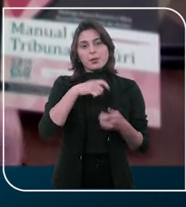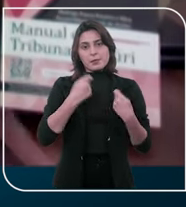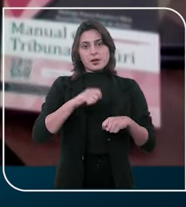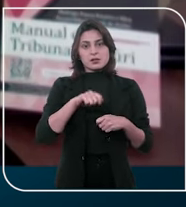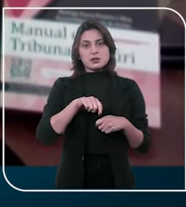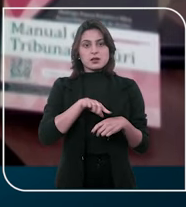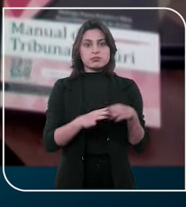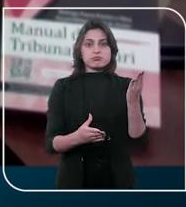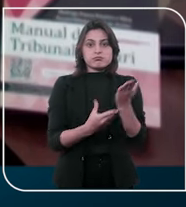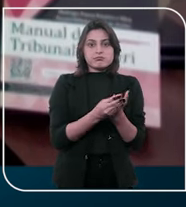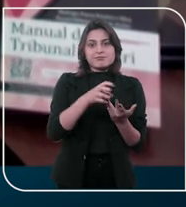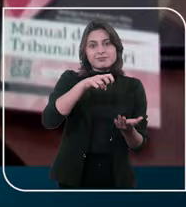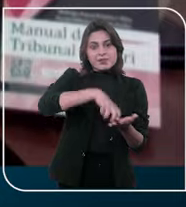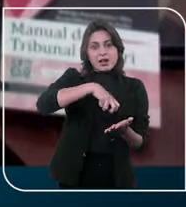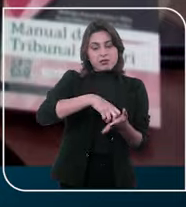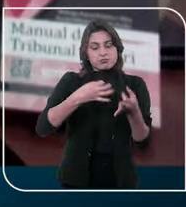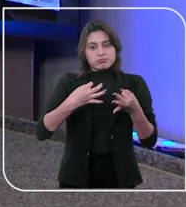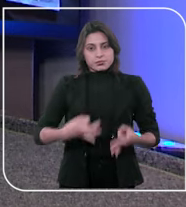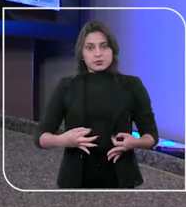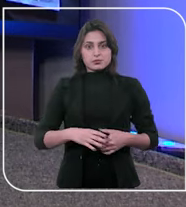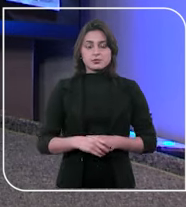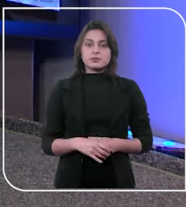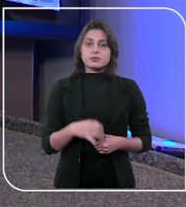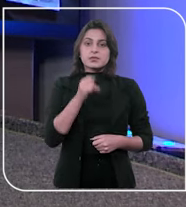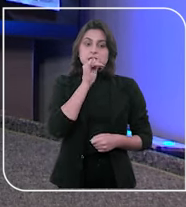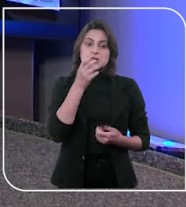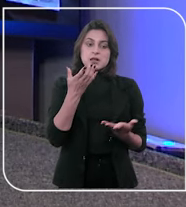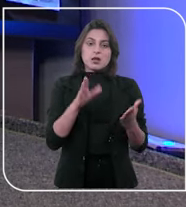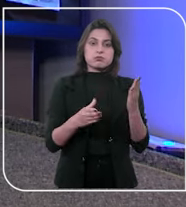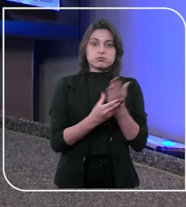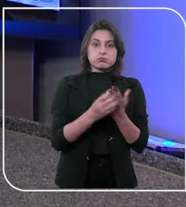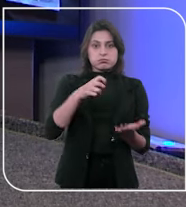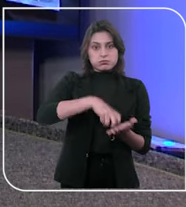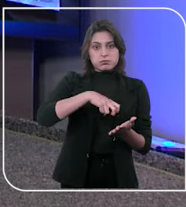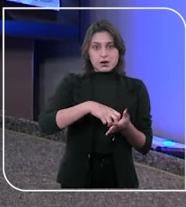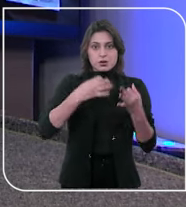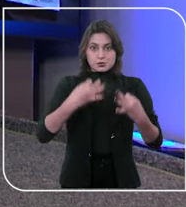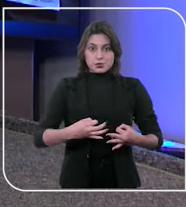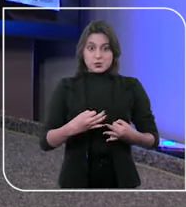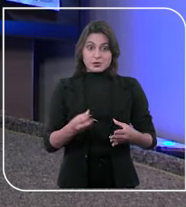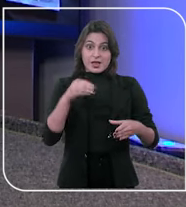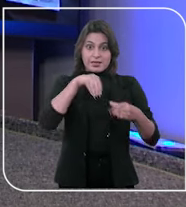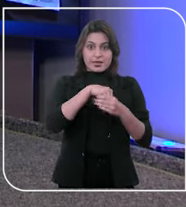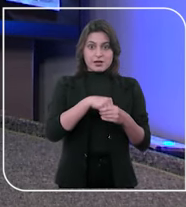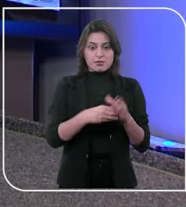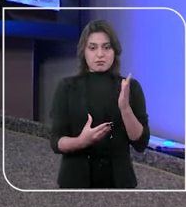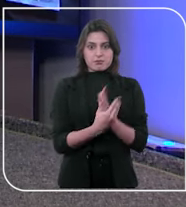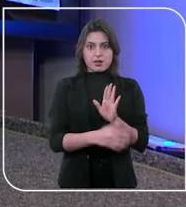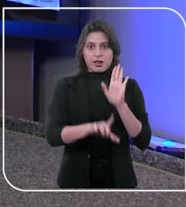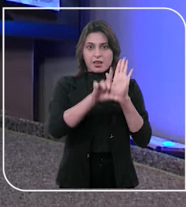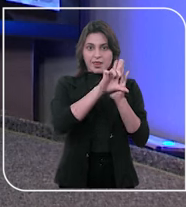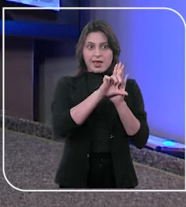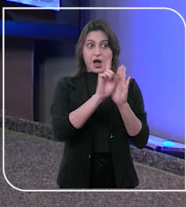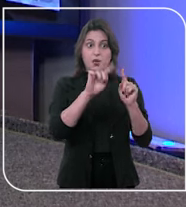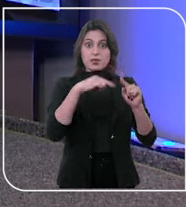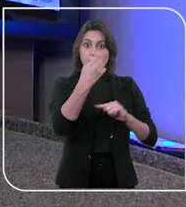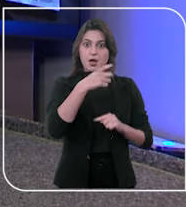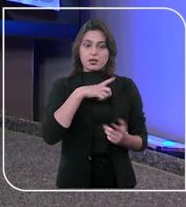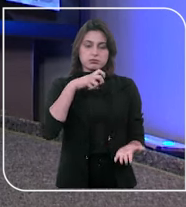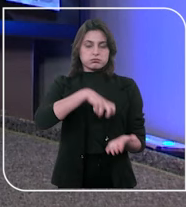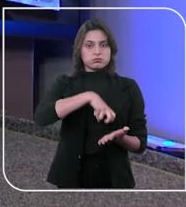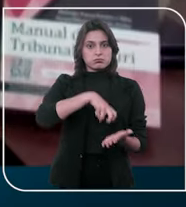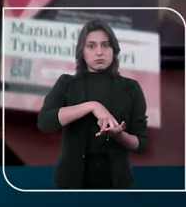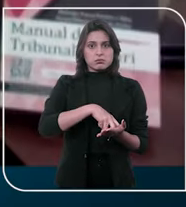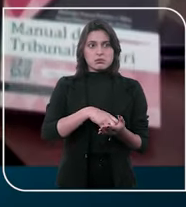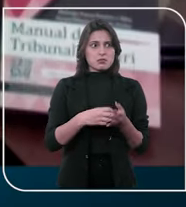justo, dentro do devido processo legal, foi seguido e ao final nós temos uma condenação, ótimo, que a pessoa cumpra a pena. Mas